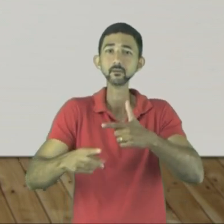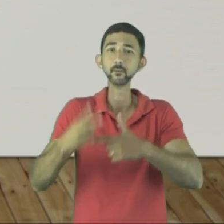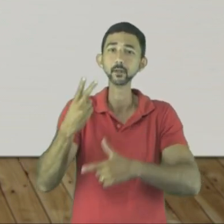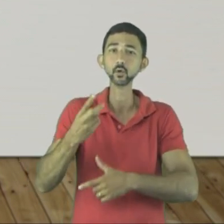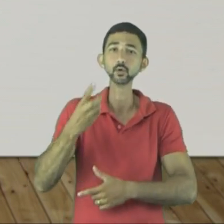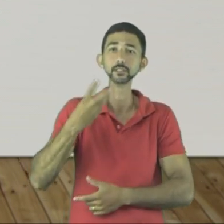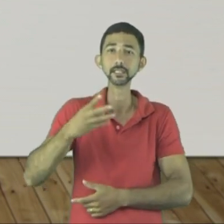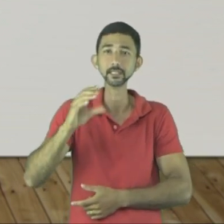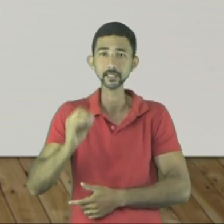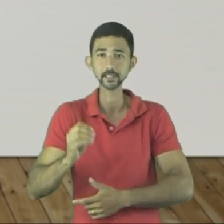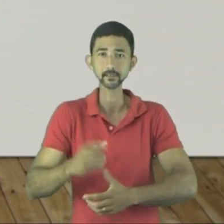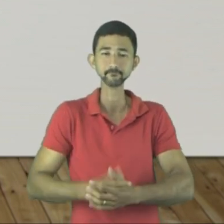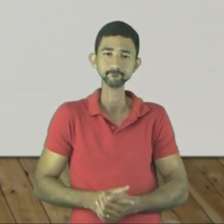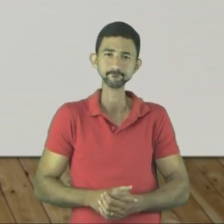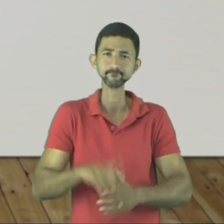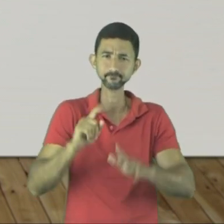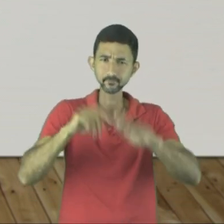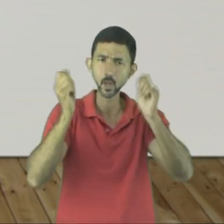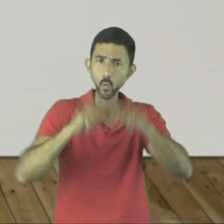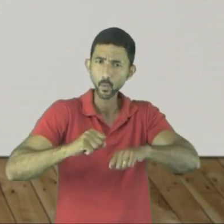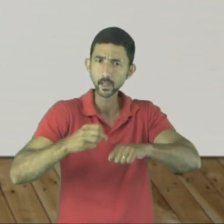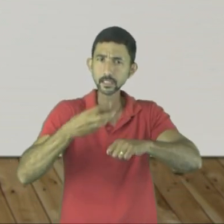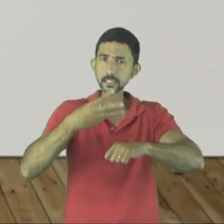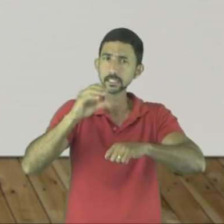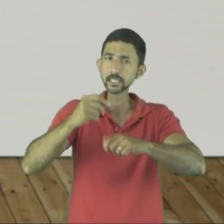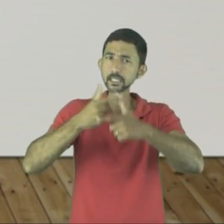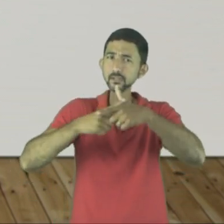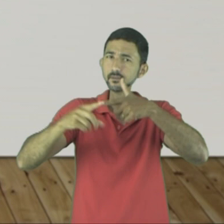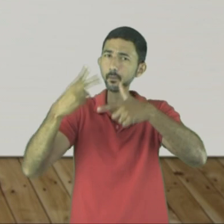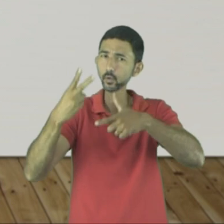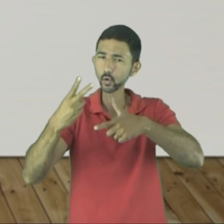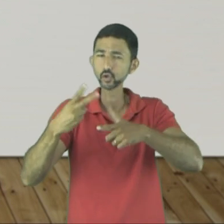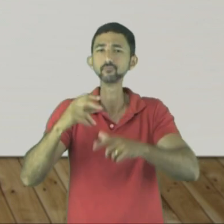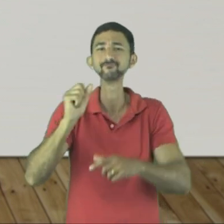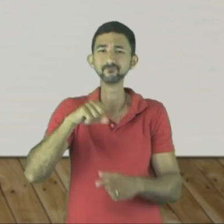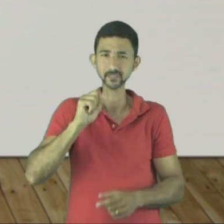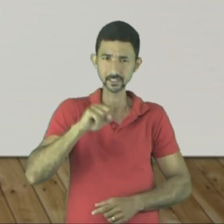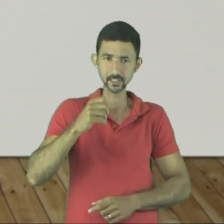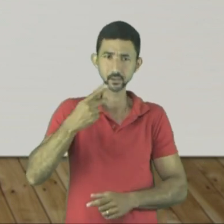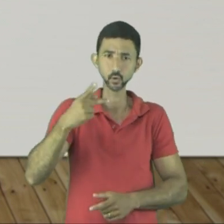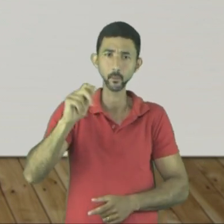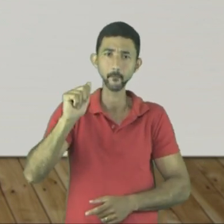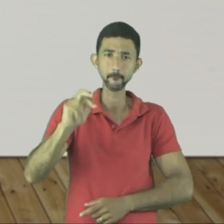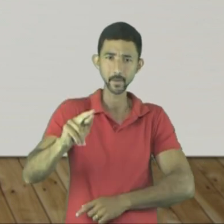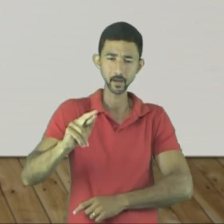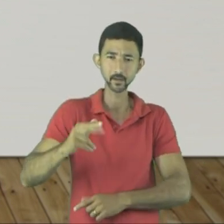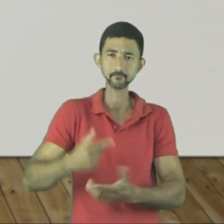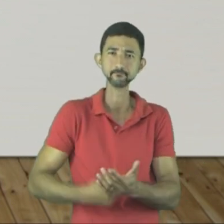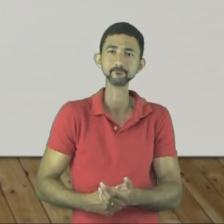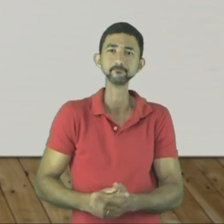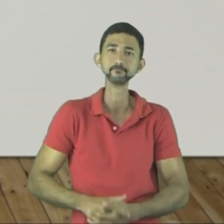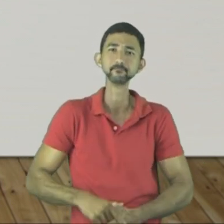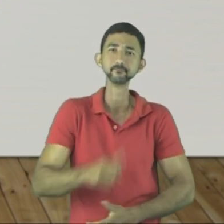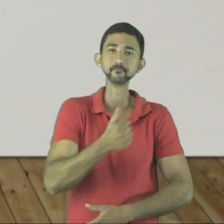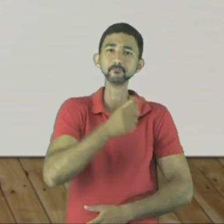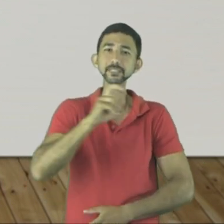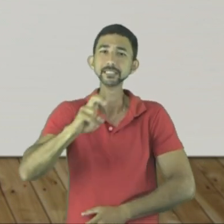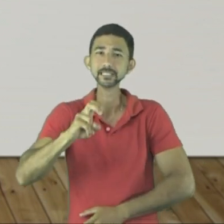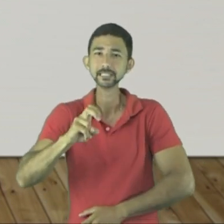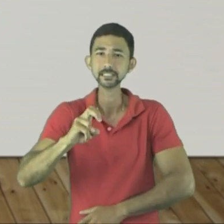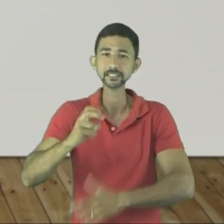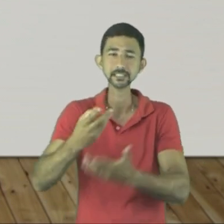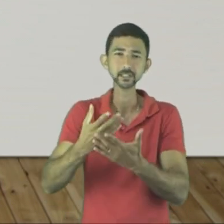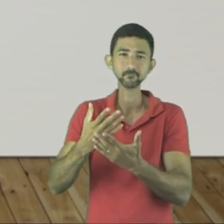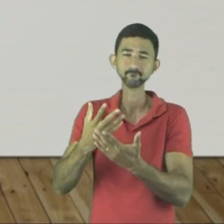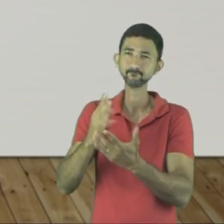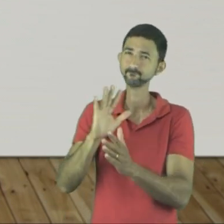30. 30 ainda é possível dividir por 2, porque também é um número par. Vai dar 15. 15 já não